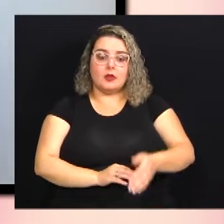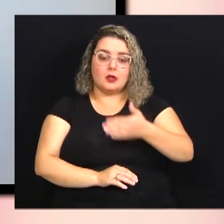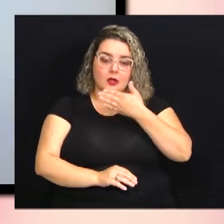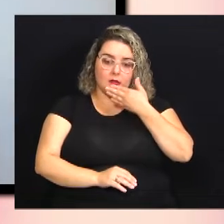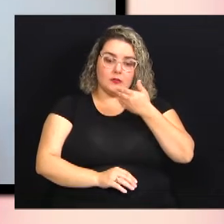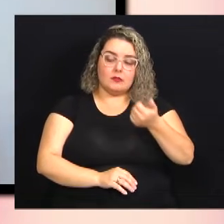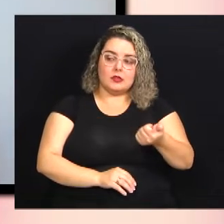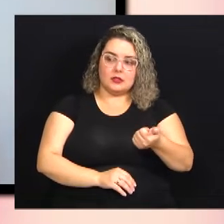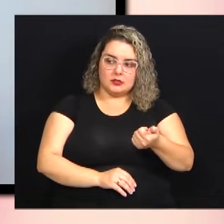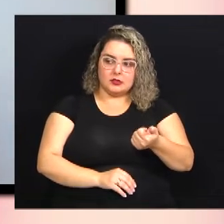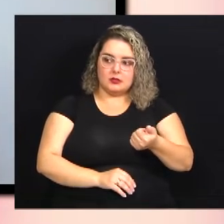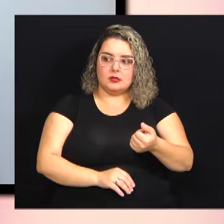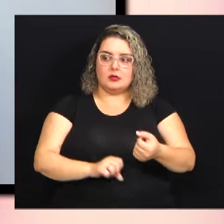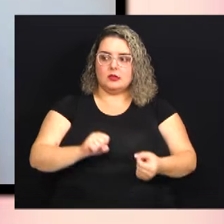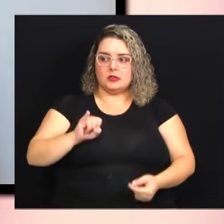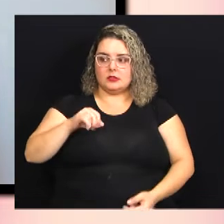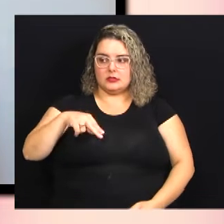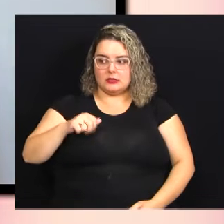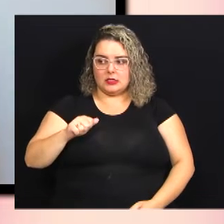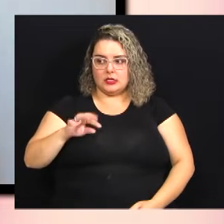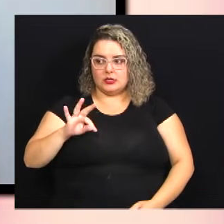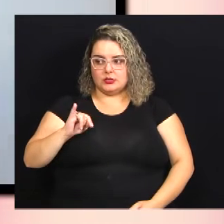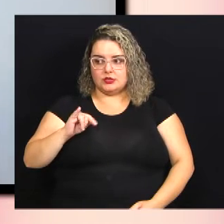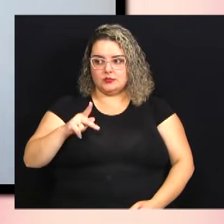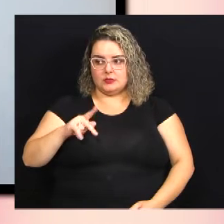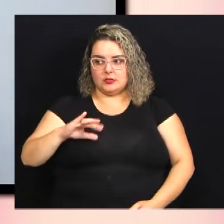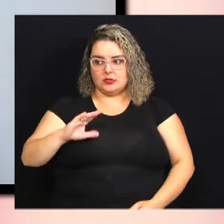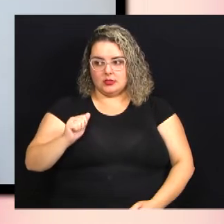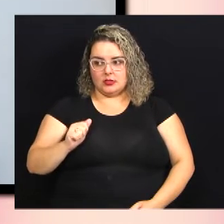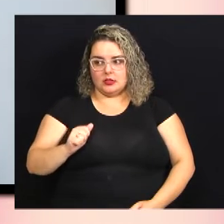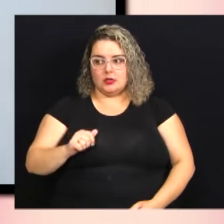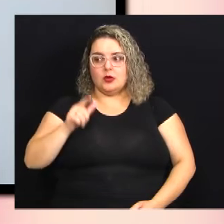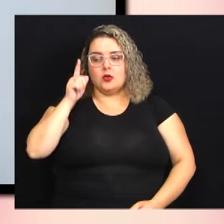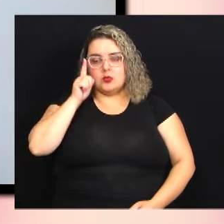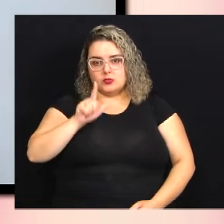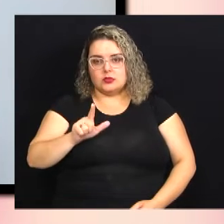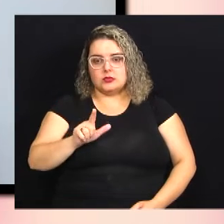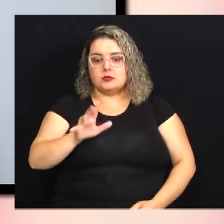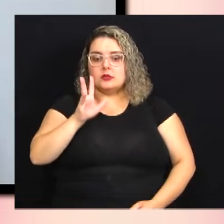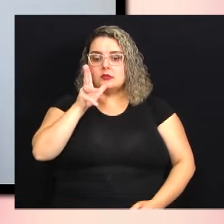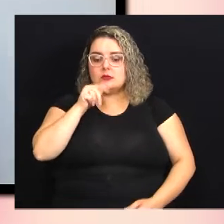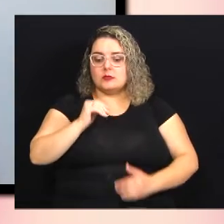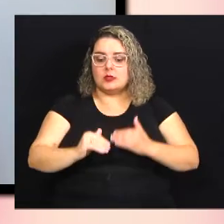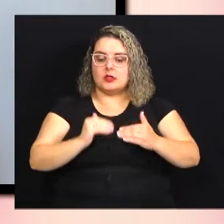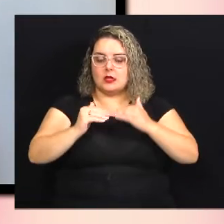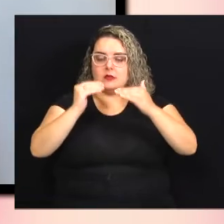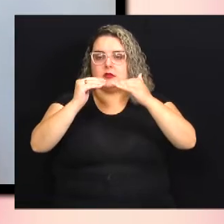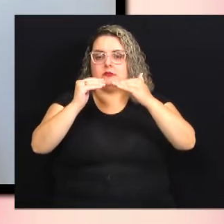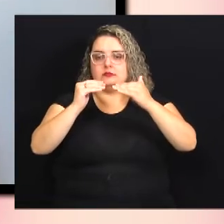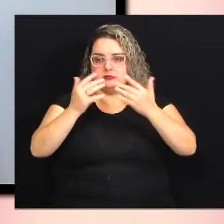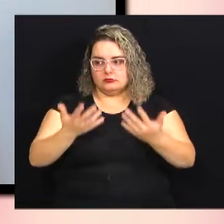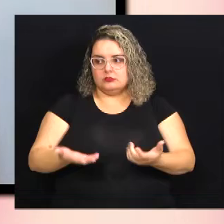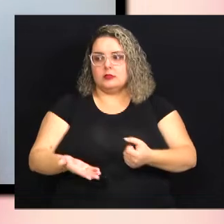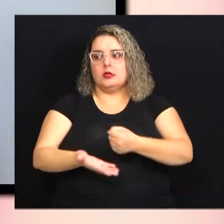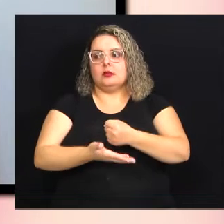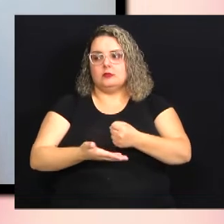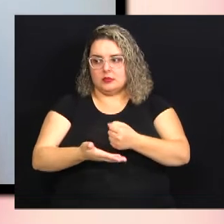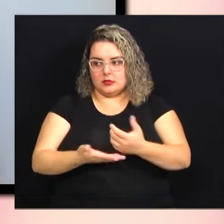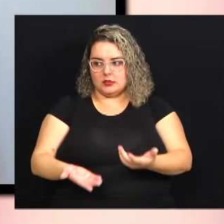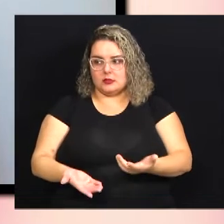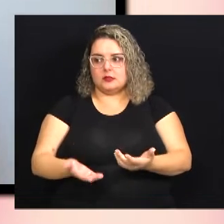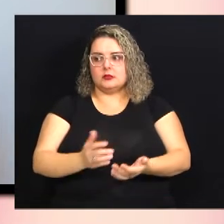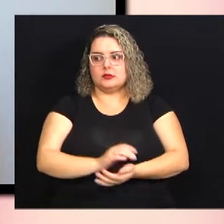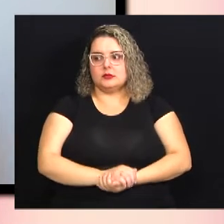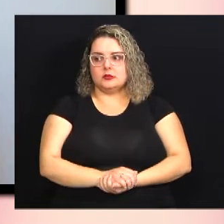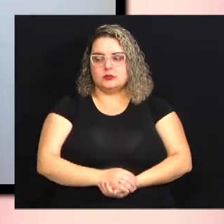a transmissão sináptica, nós conseguimos retardar a evolução da doença. E é baseado nisso, né,